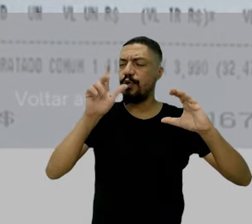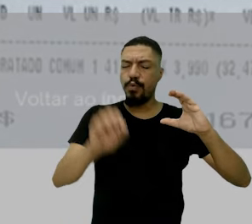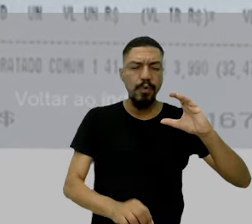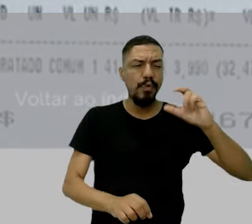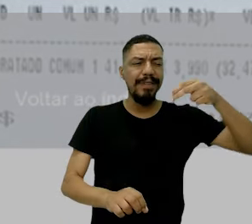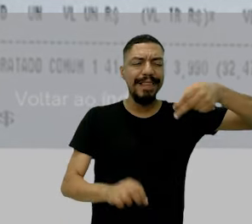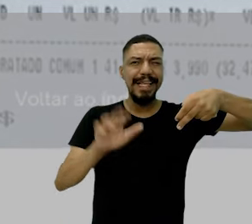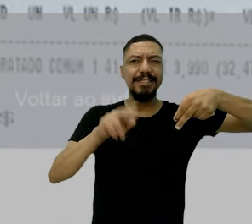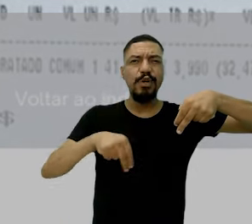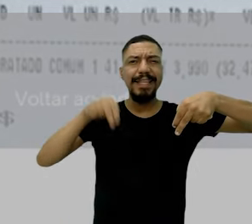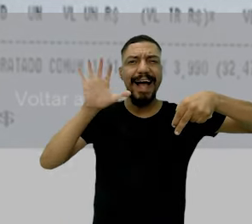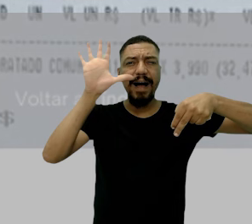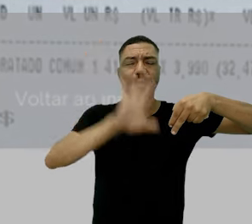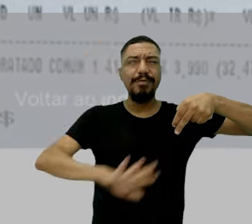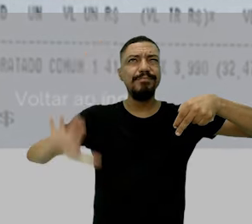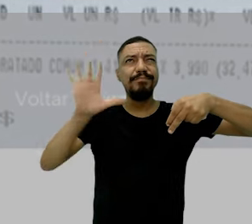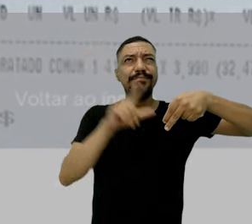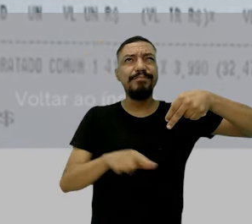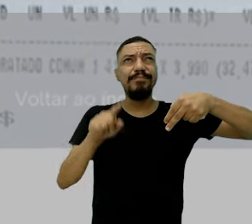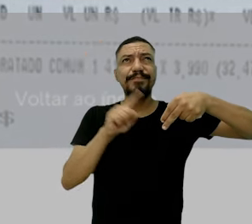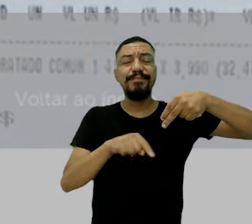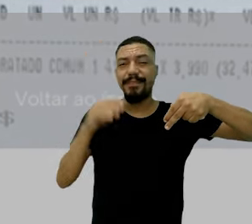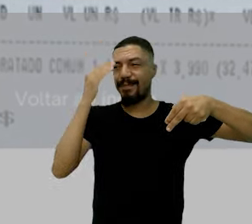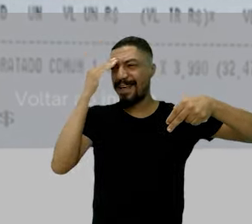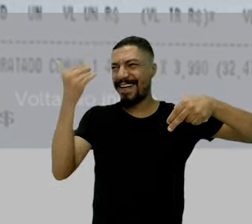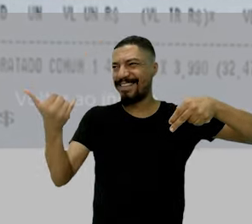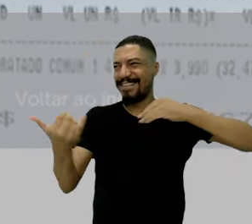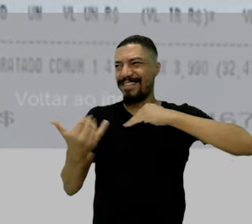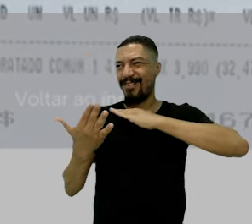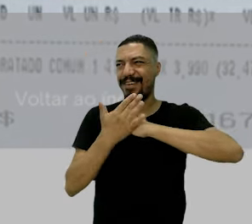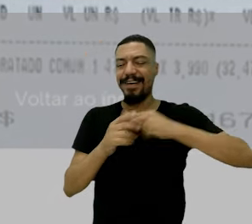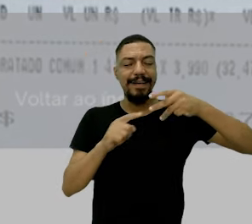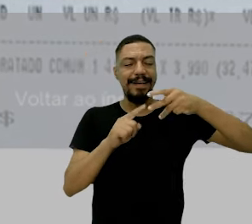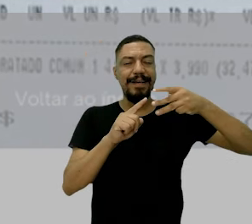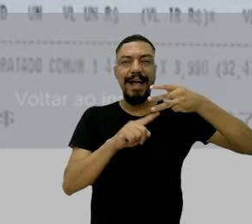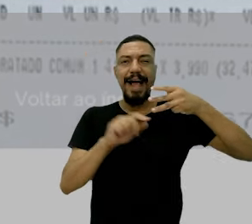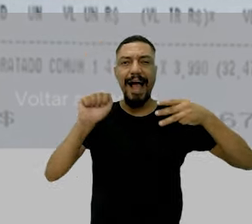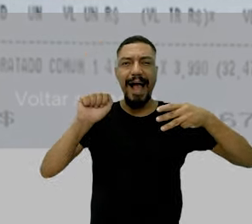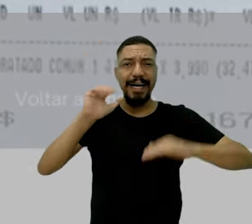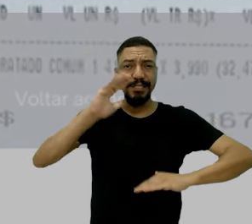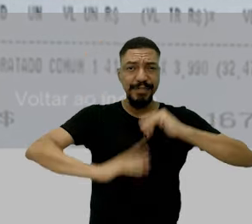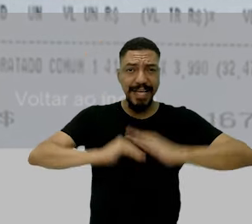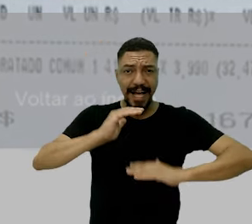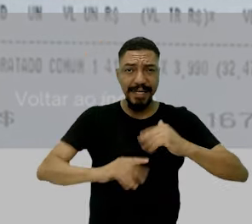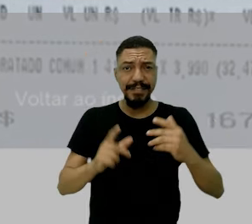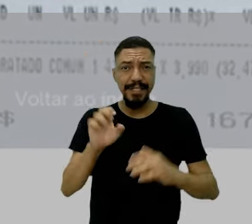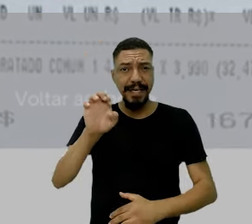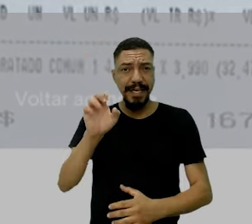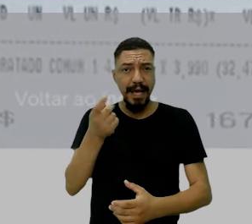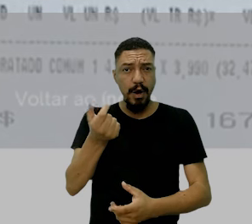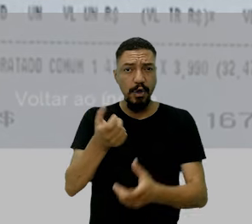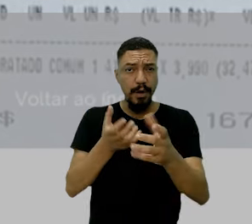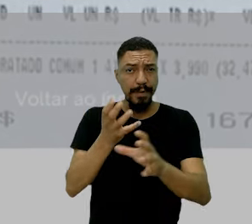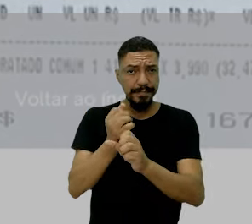Nacional de... Obrigada. Código Nacional de Atividade Econômica. E é importante que